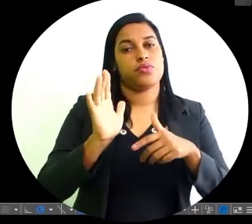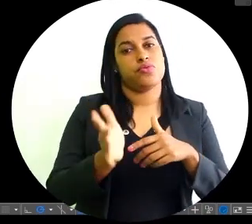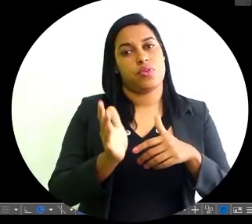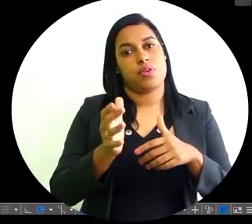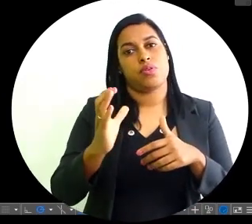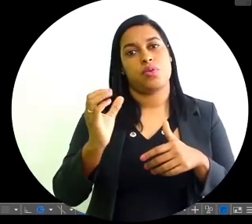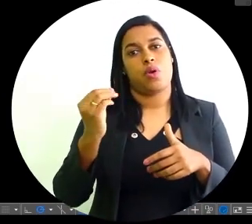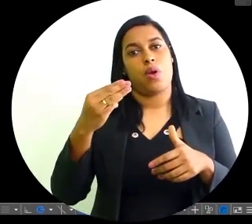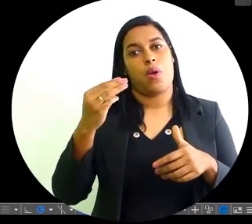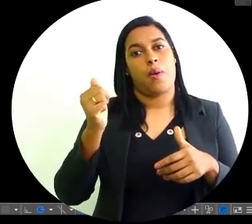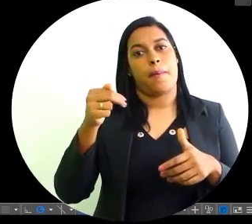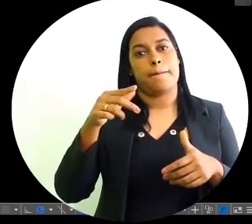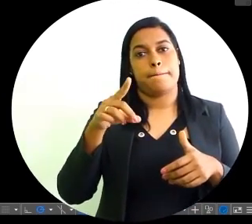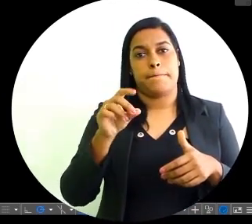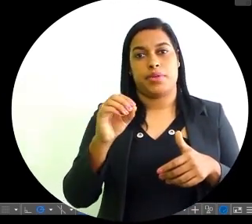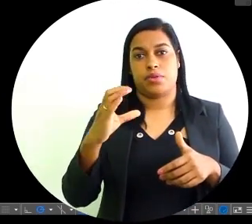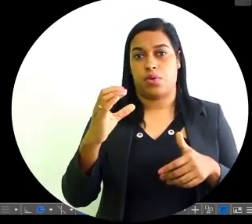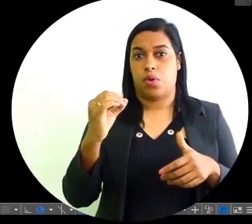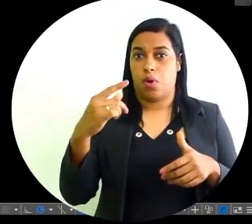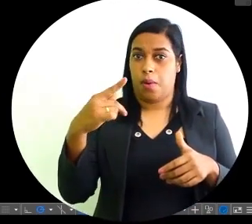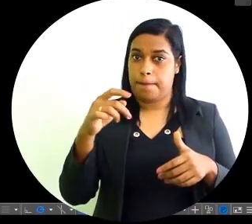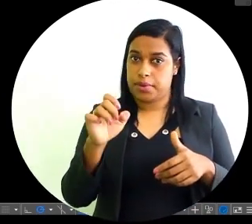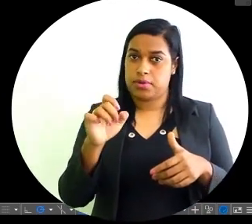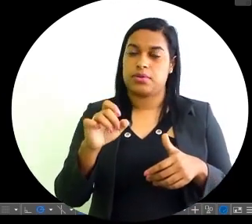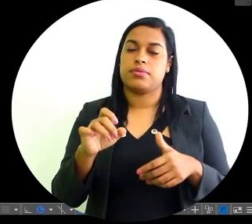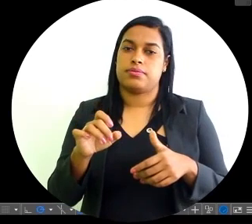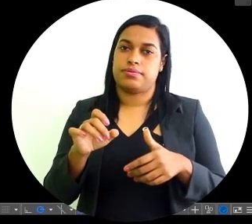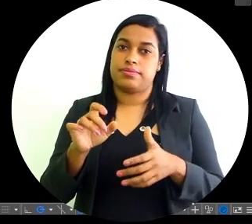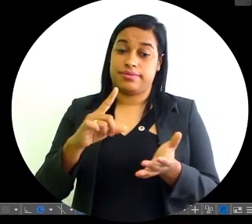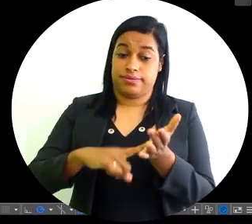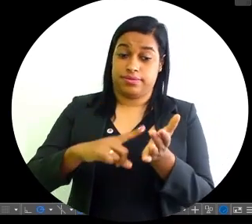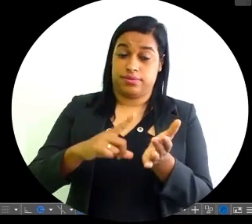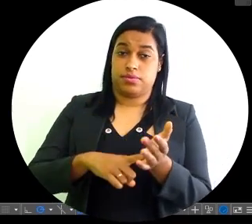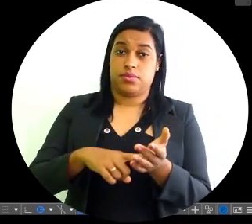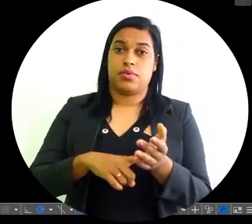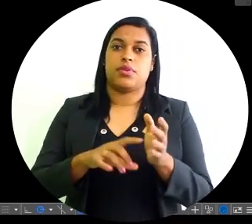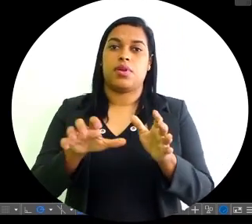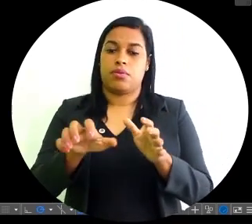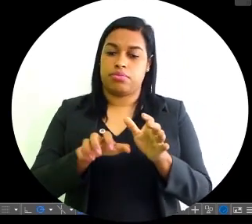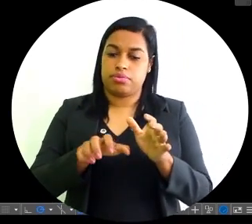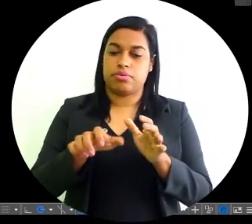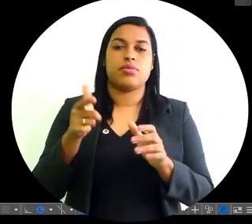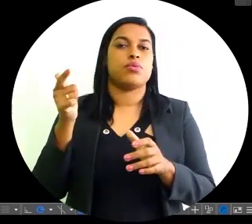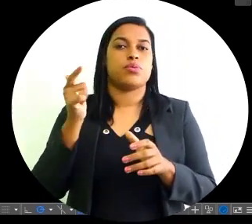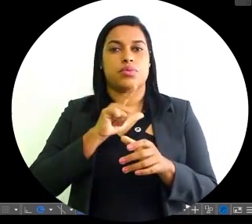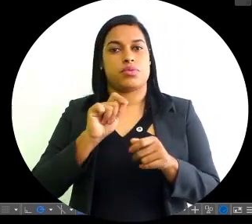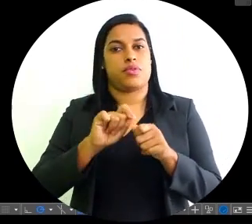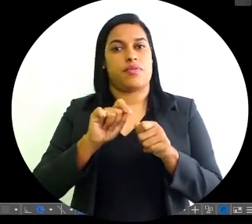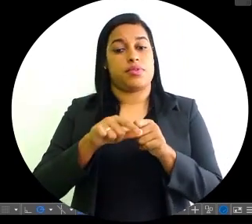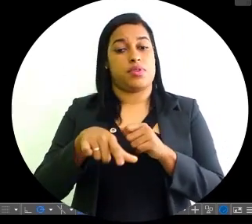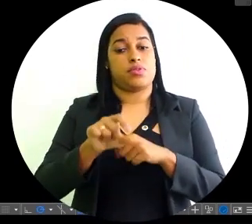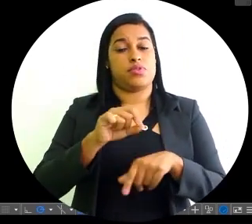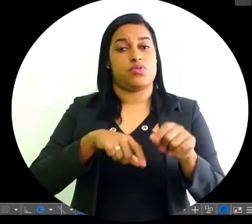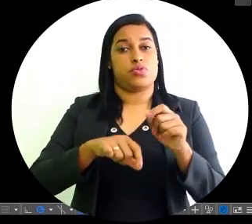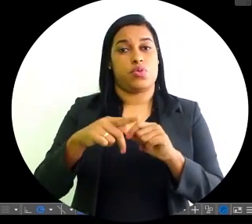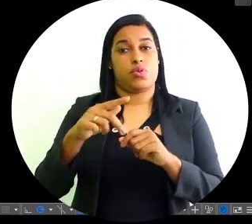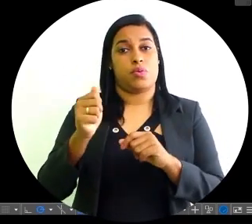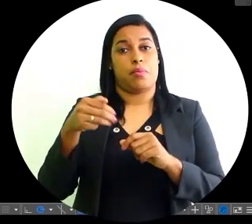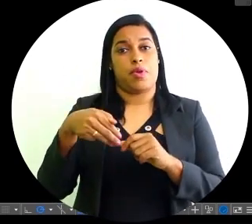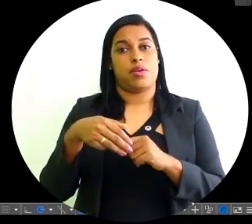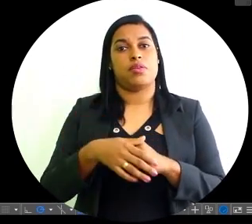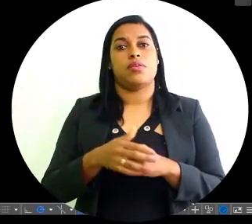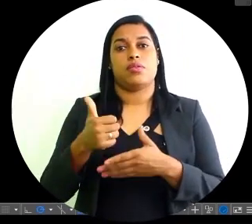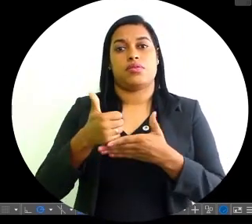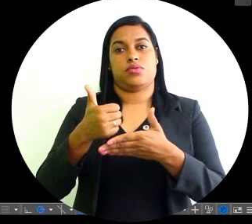exemplo, copy, mas mesmo assim clicando sobre o botão scroll do mouse, eu consigo fazer essa opção do pan, né, que ajuda